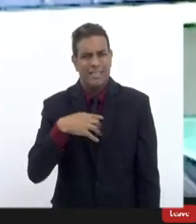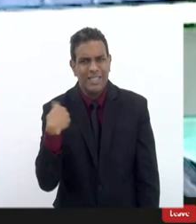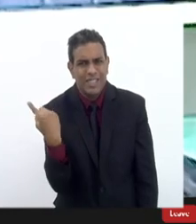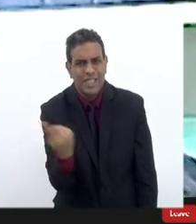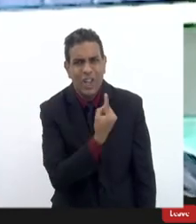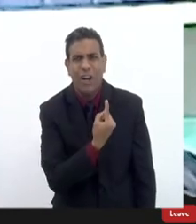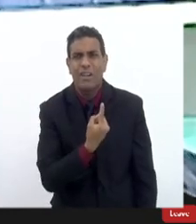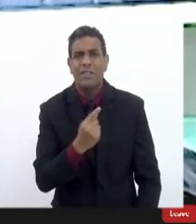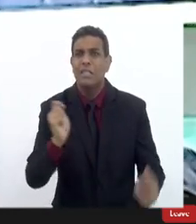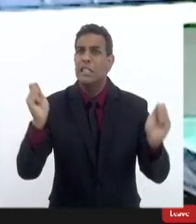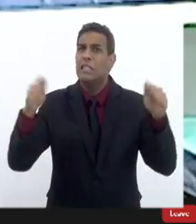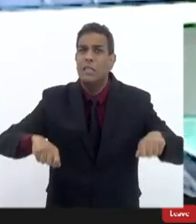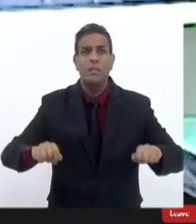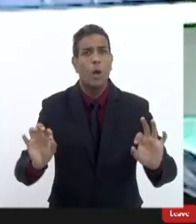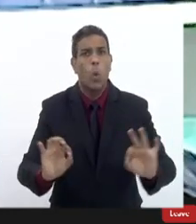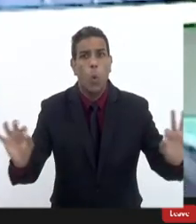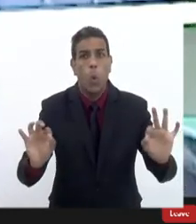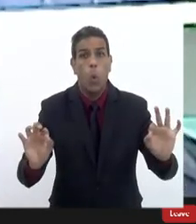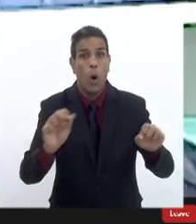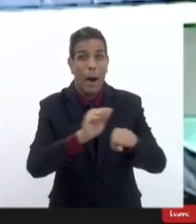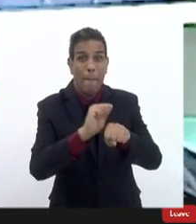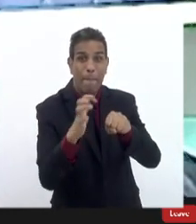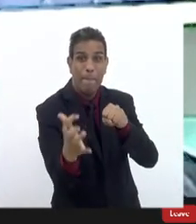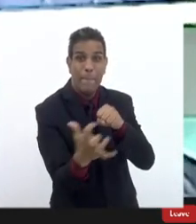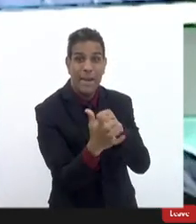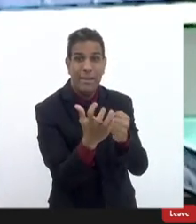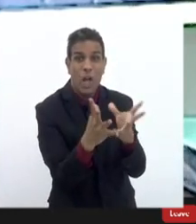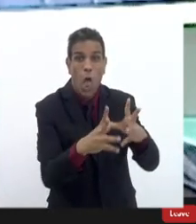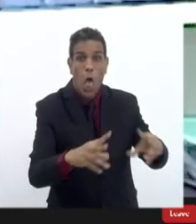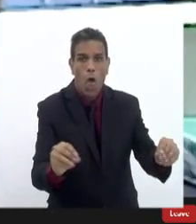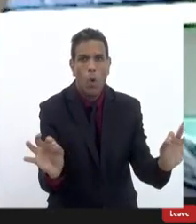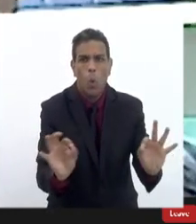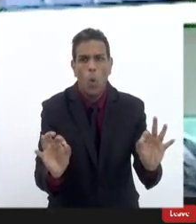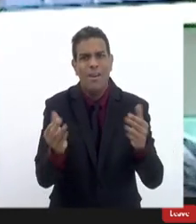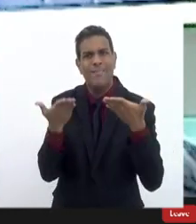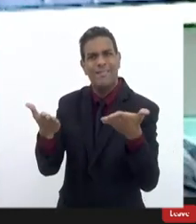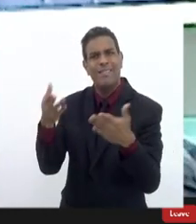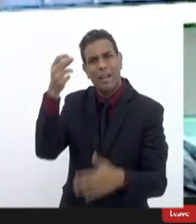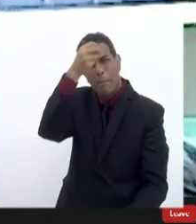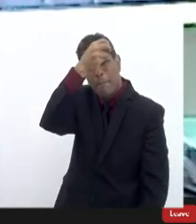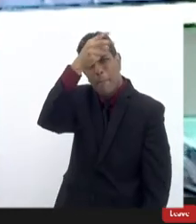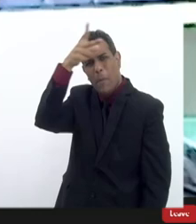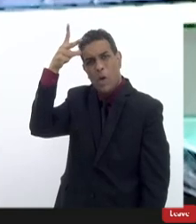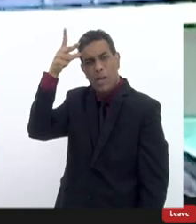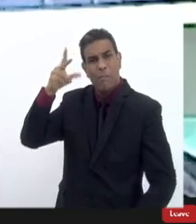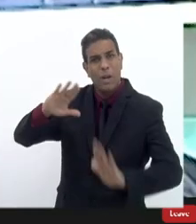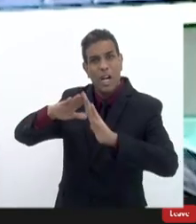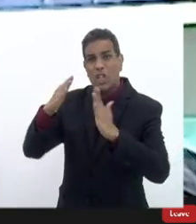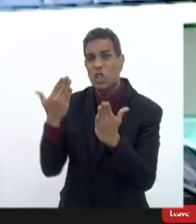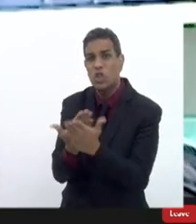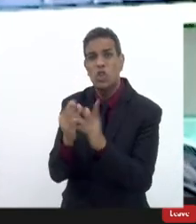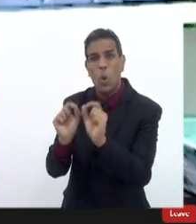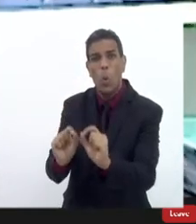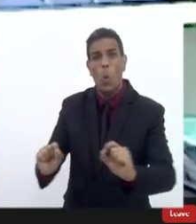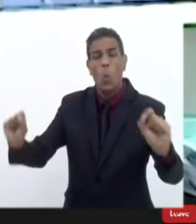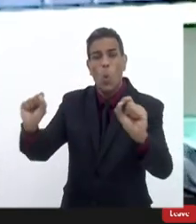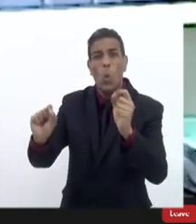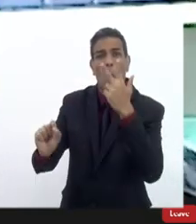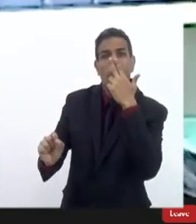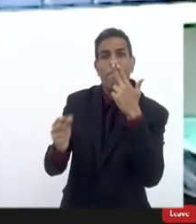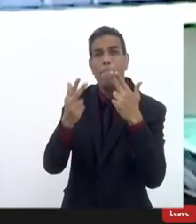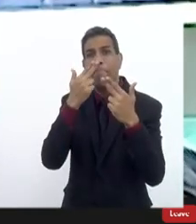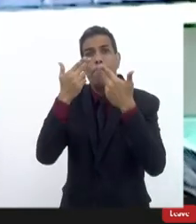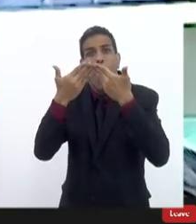paraíso. A pandemia não terminou e o município do Rio de Janeiro é o epicentro